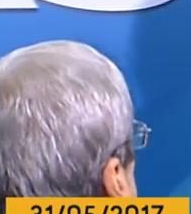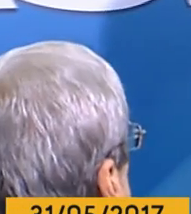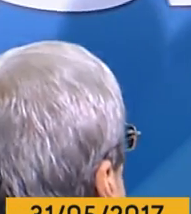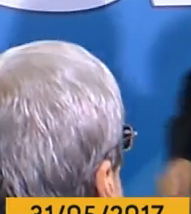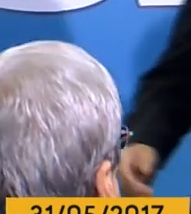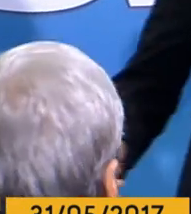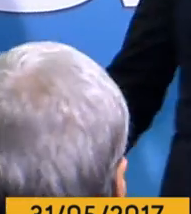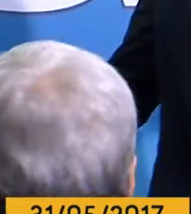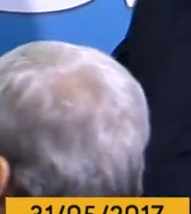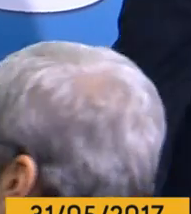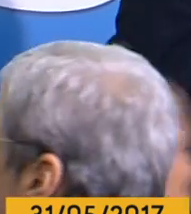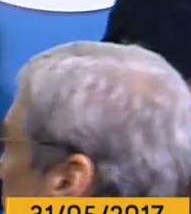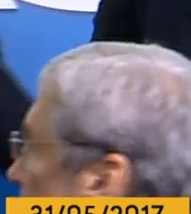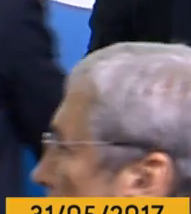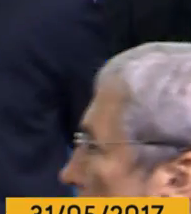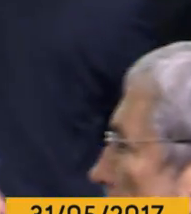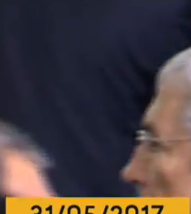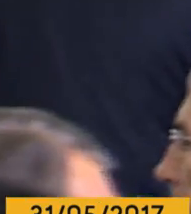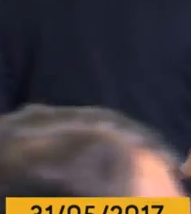cumprimentos.